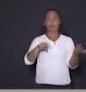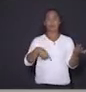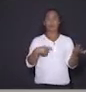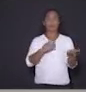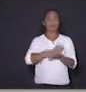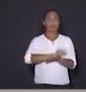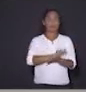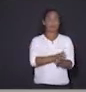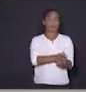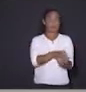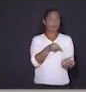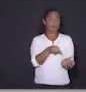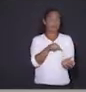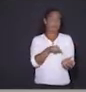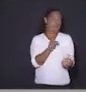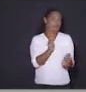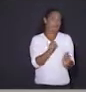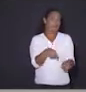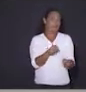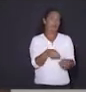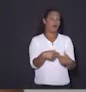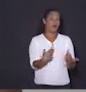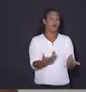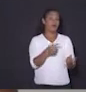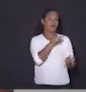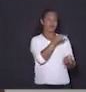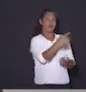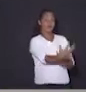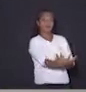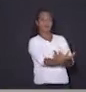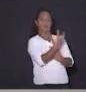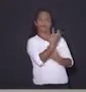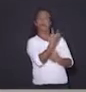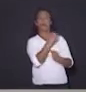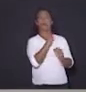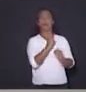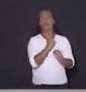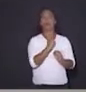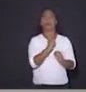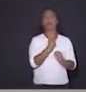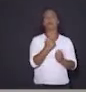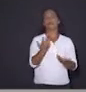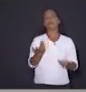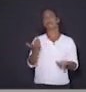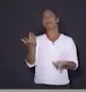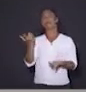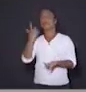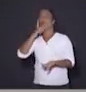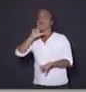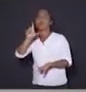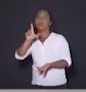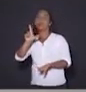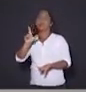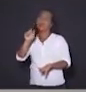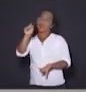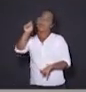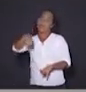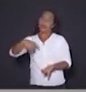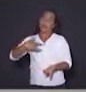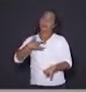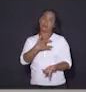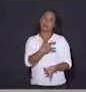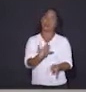preconceito é isso pode influenciar por exemplo e você conseguir um plano de saúde ou não em você conseguir